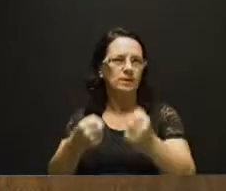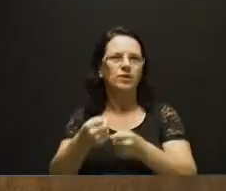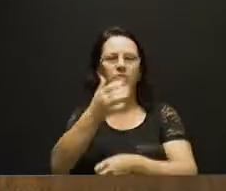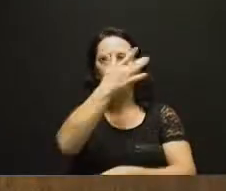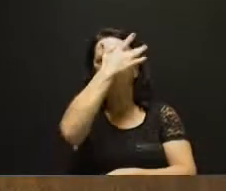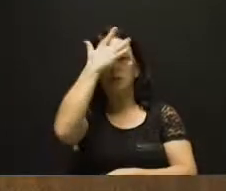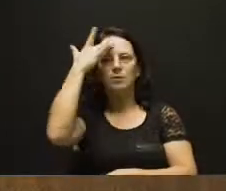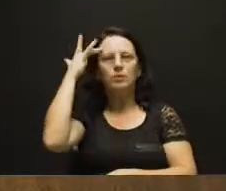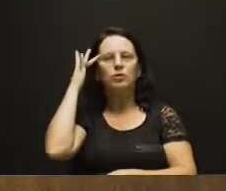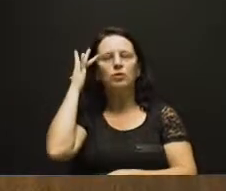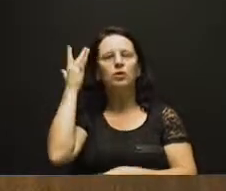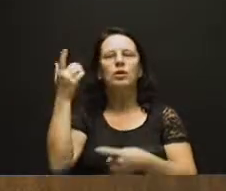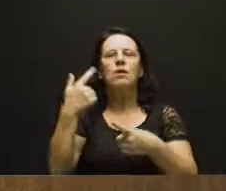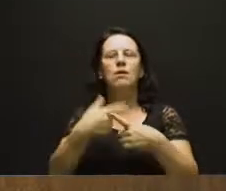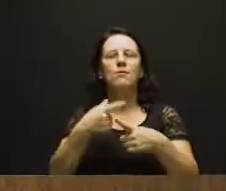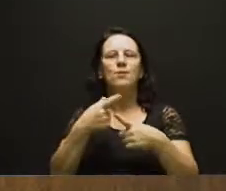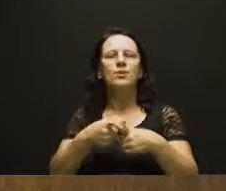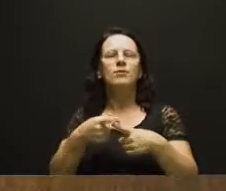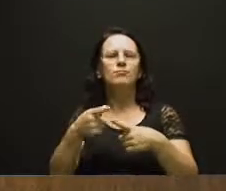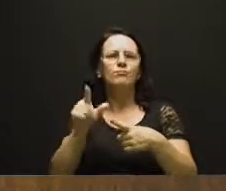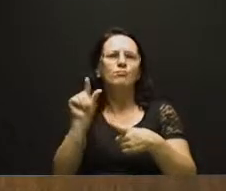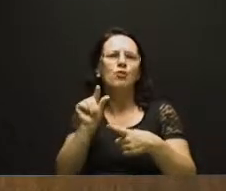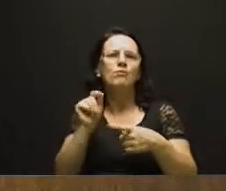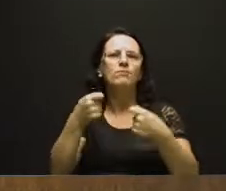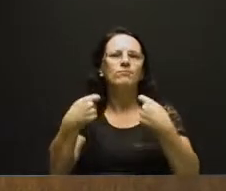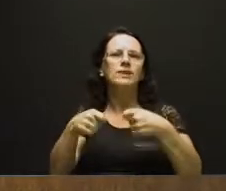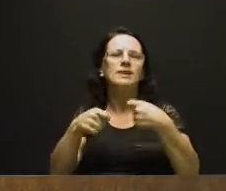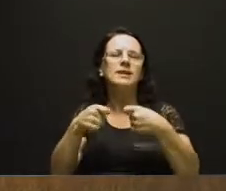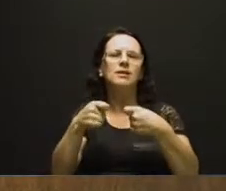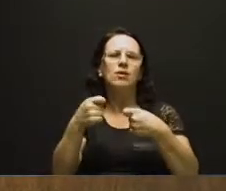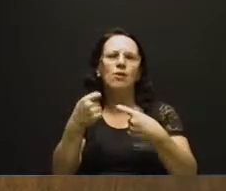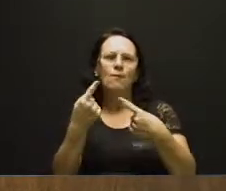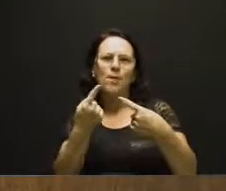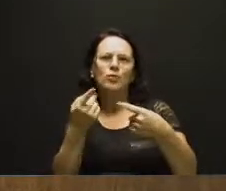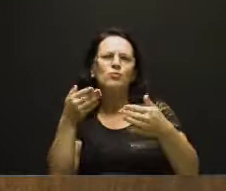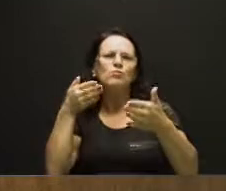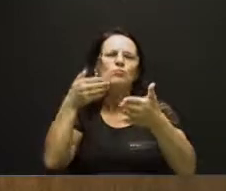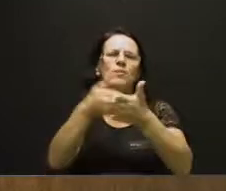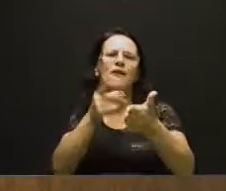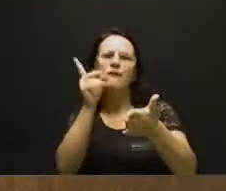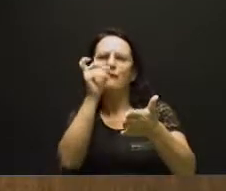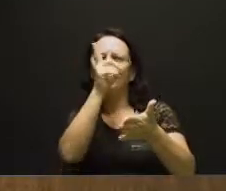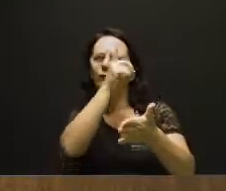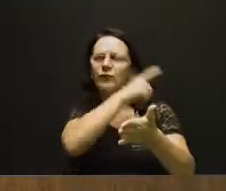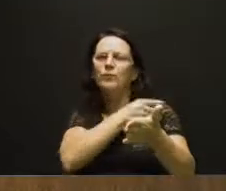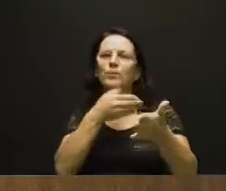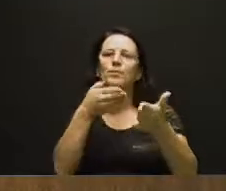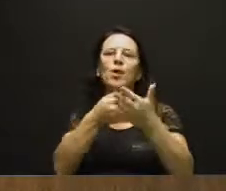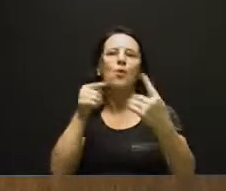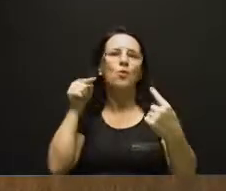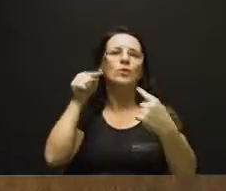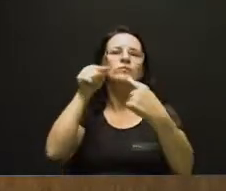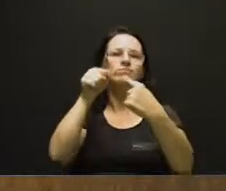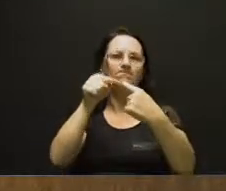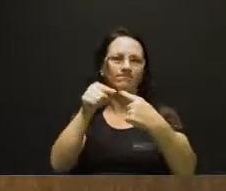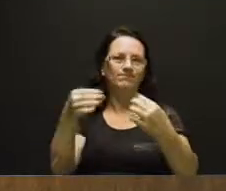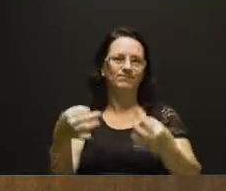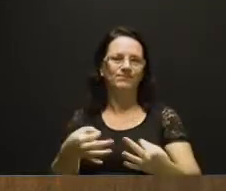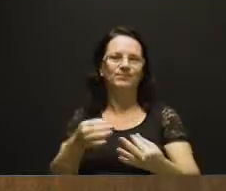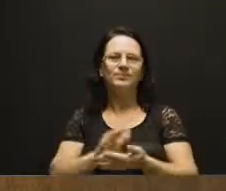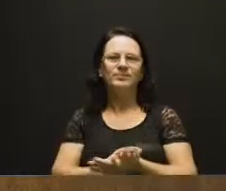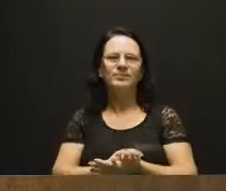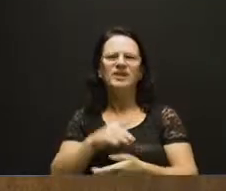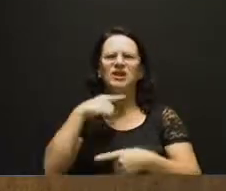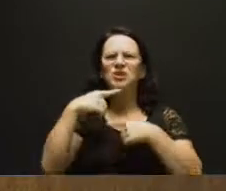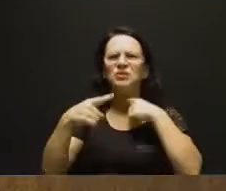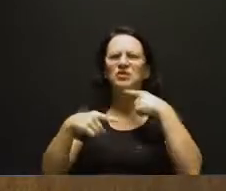pois o que elas - precisam é de mais uma barreira para alcançar seus objetivos não